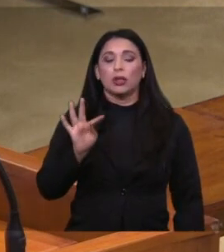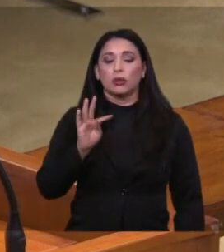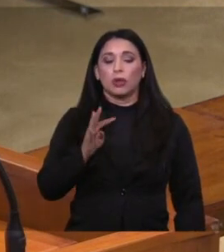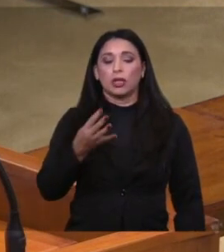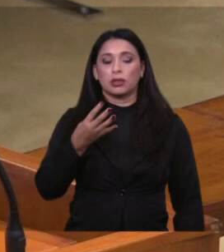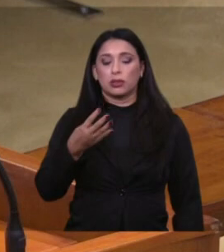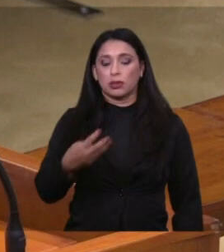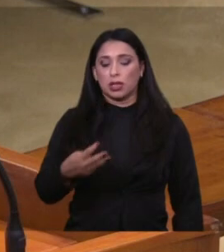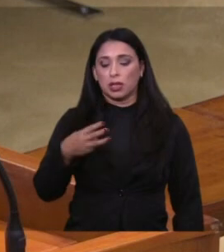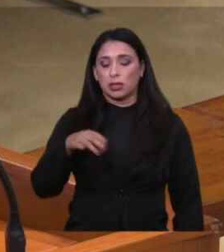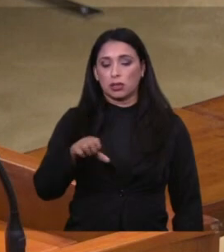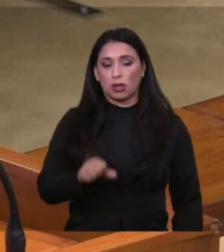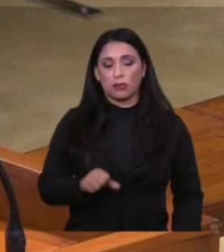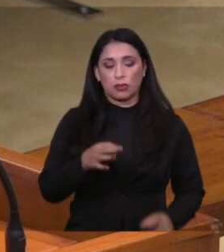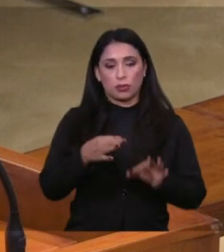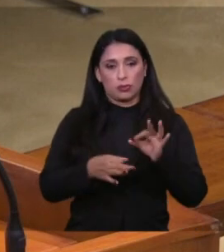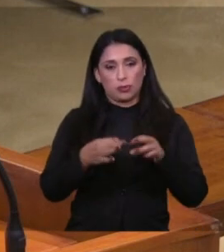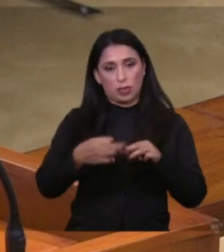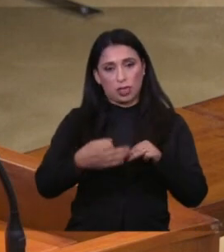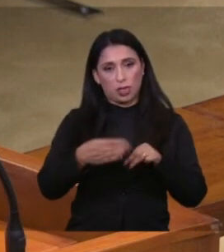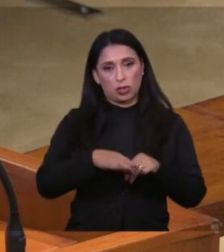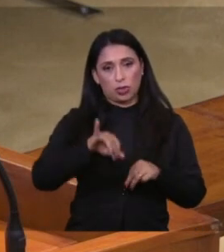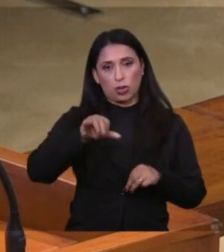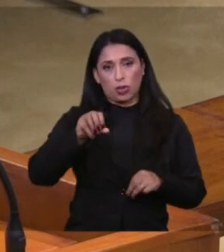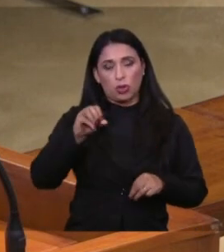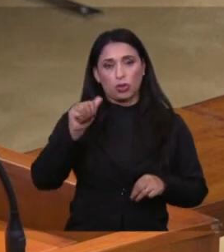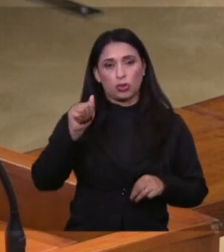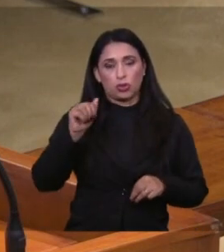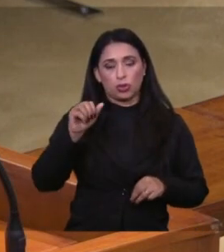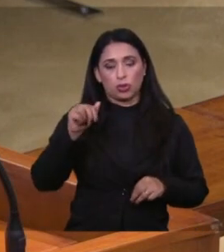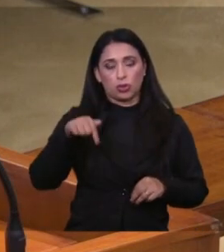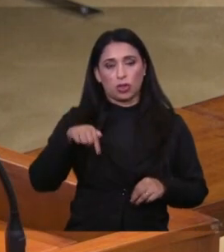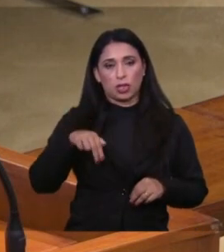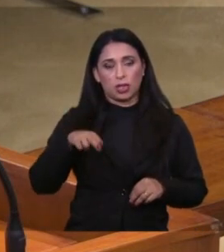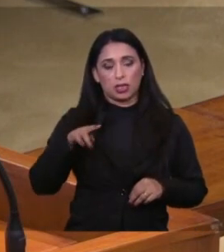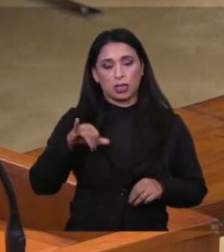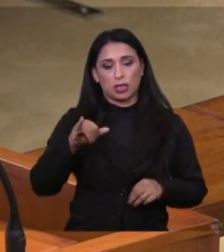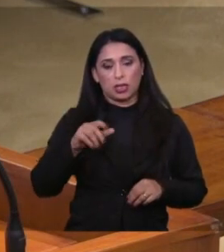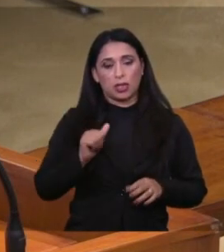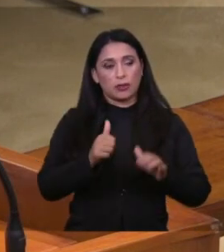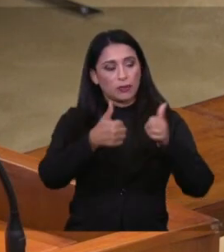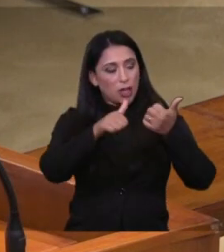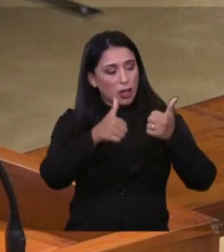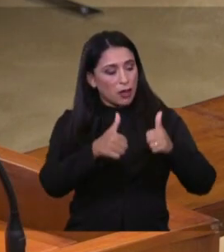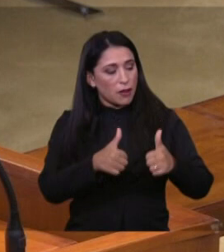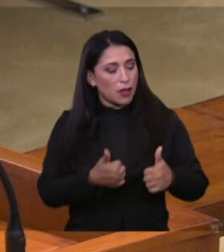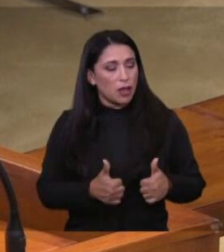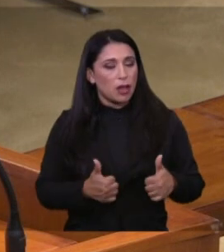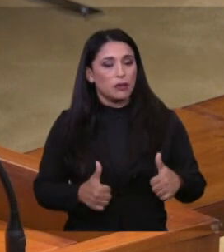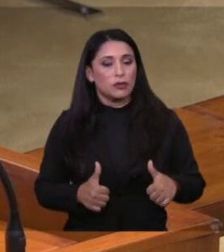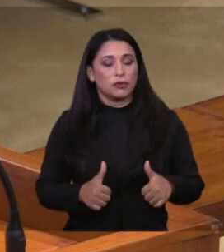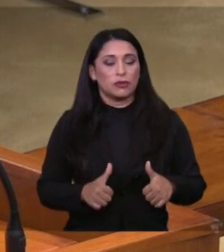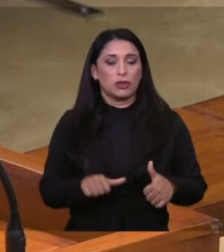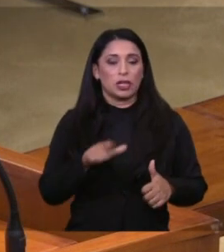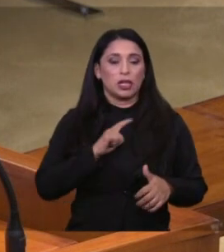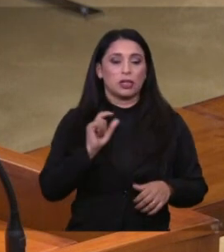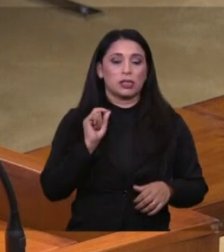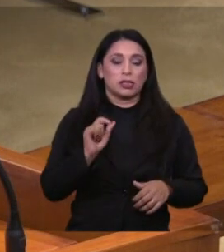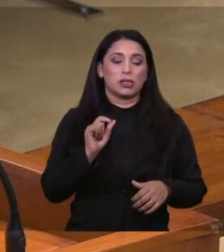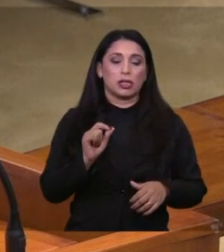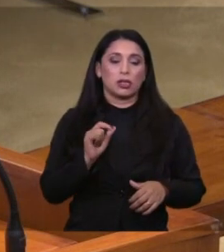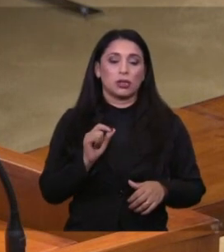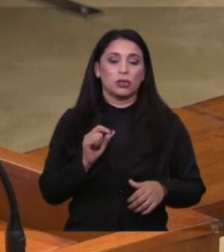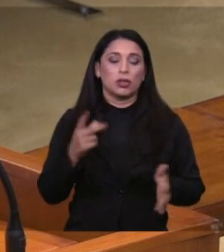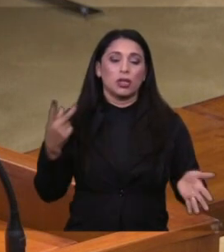439-796, de relatoria do ministro Joaquim Barbosa, foi indicado critérios para aferição de eventualmente se tratar